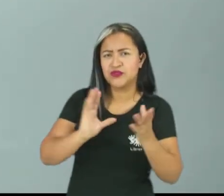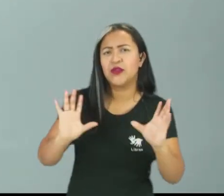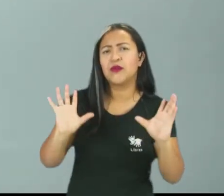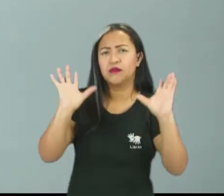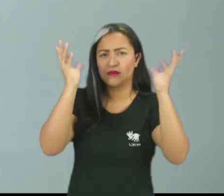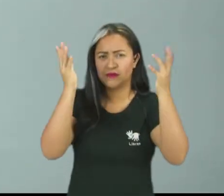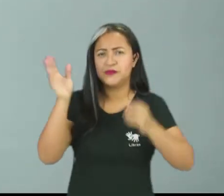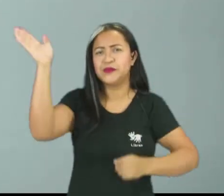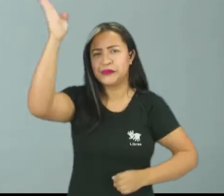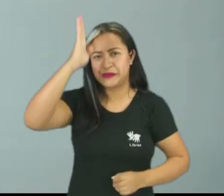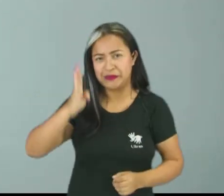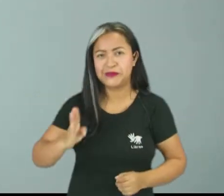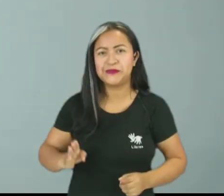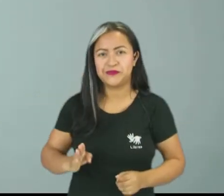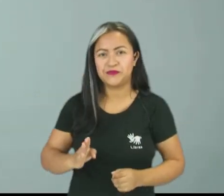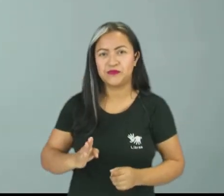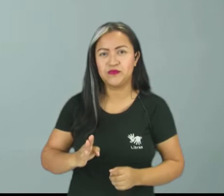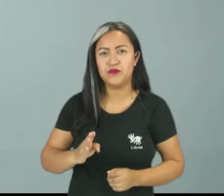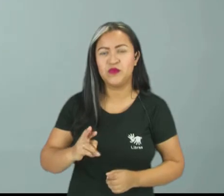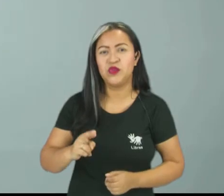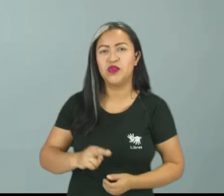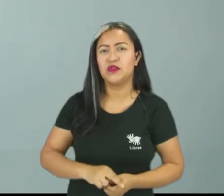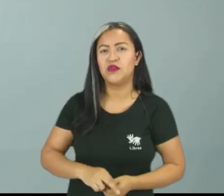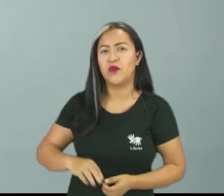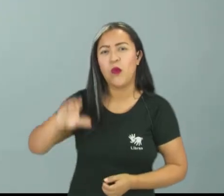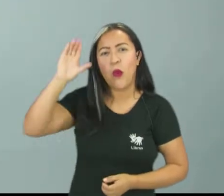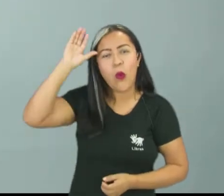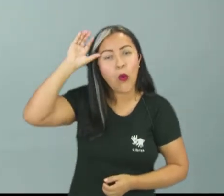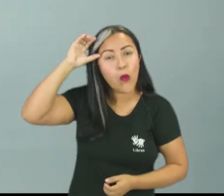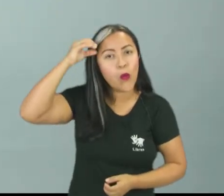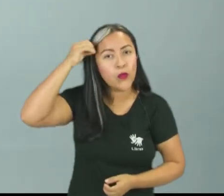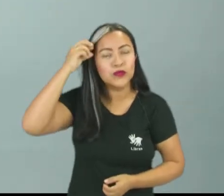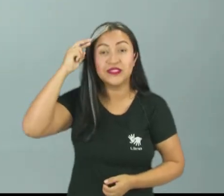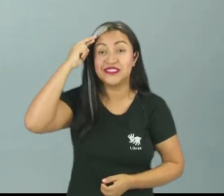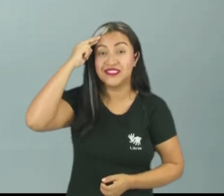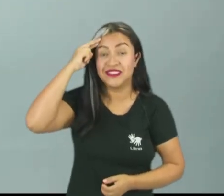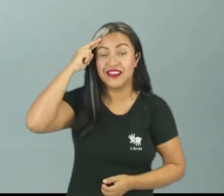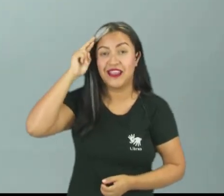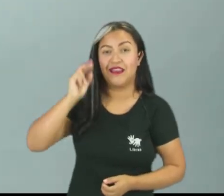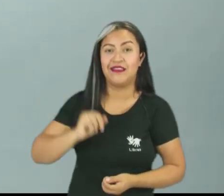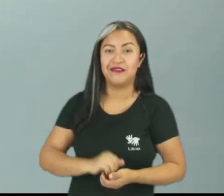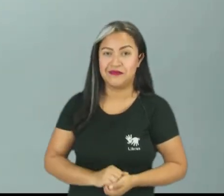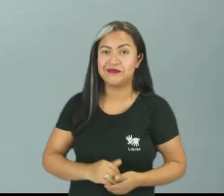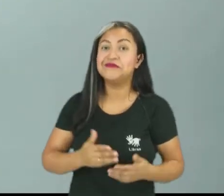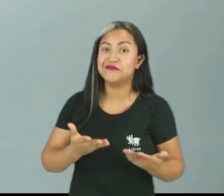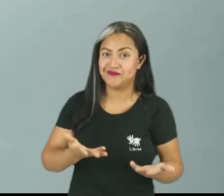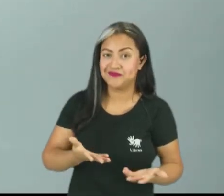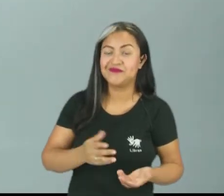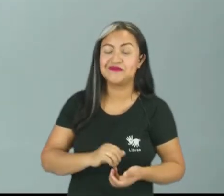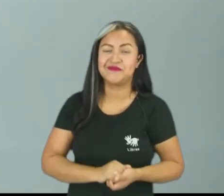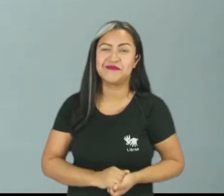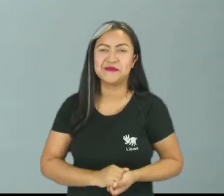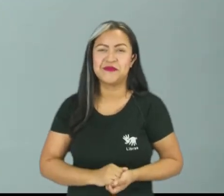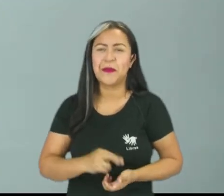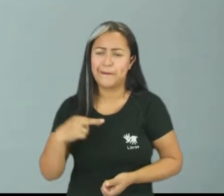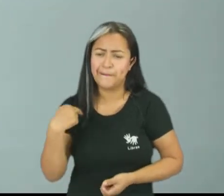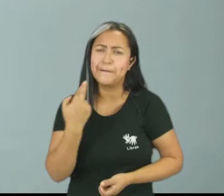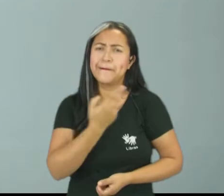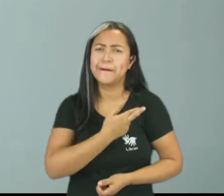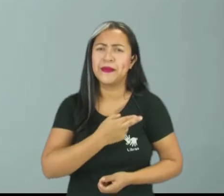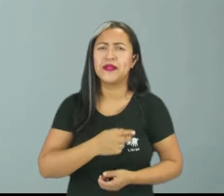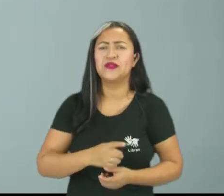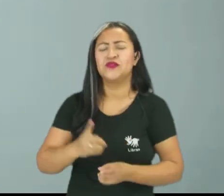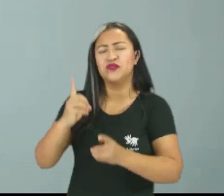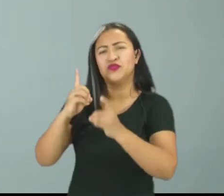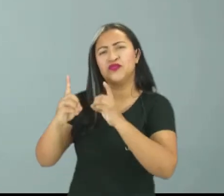comemorando no Brasil o Dia da Consciência Negra. Então, é a Semana da Consciência Negra. Para a gente discutir